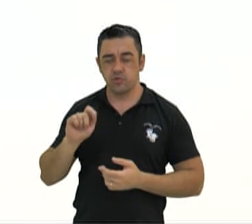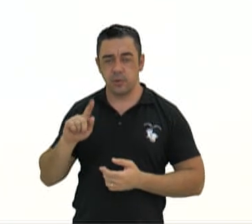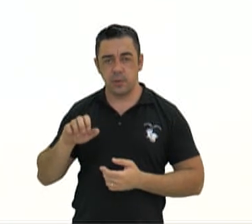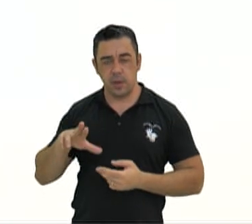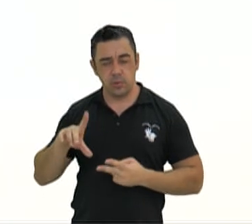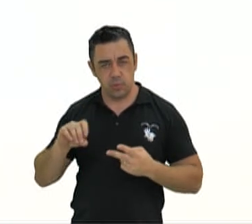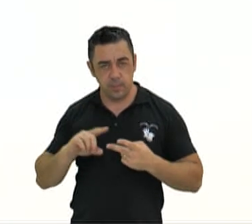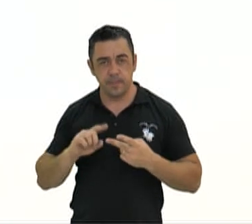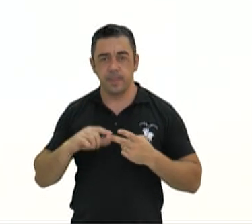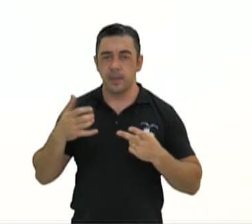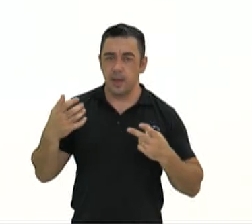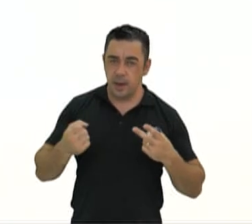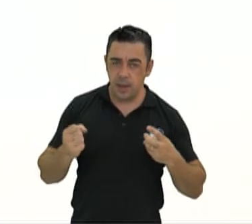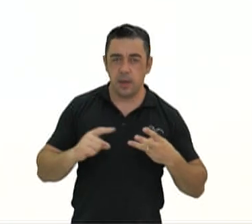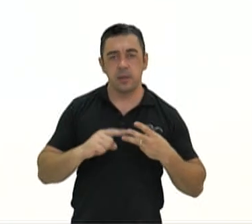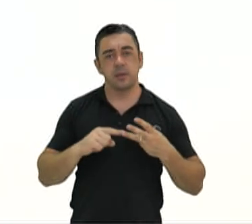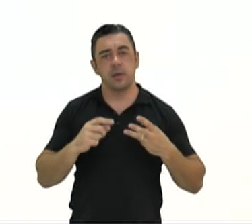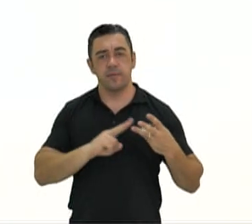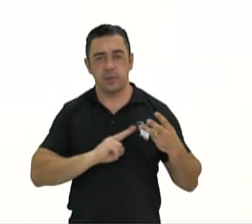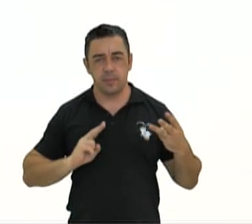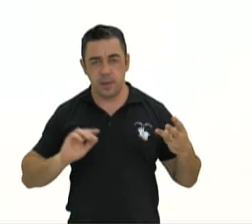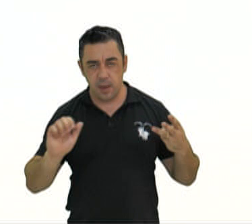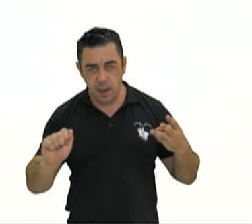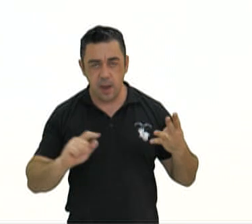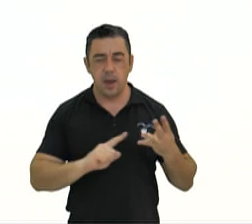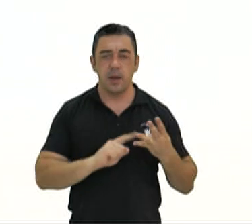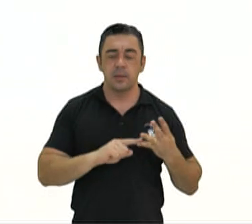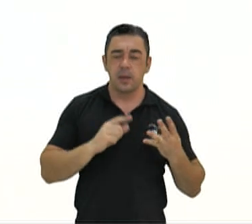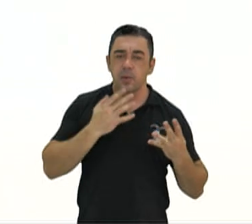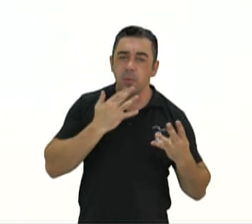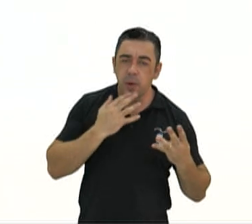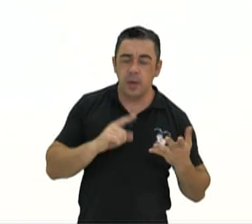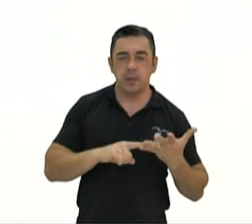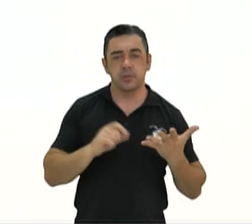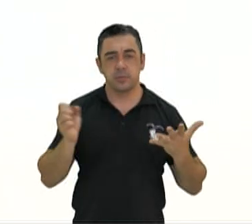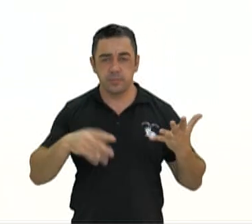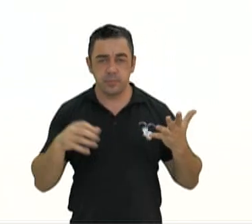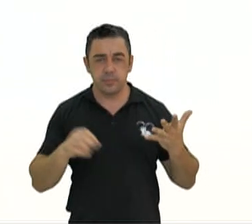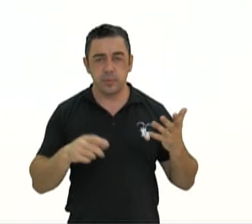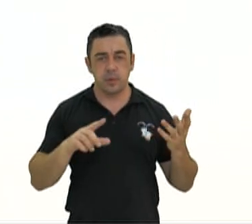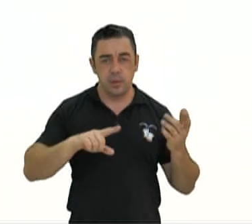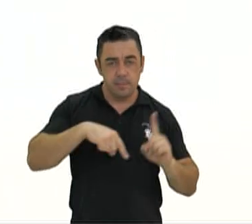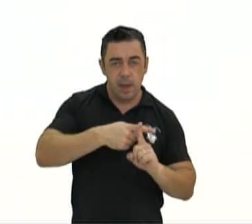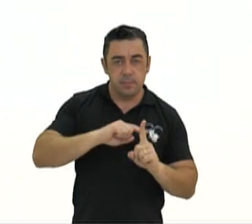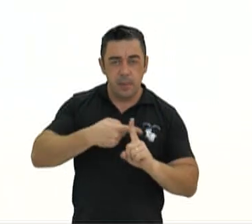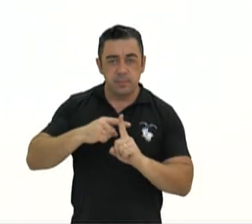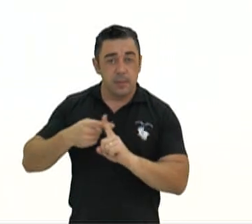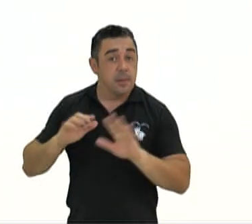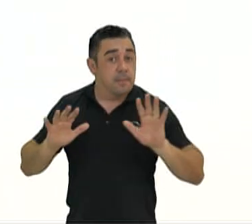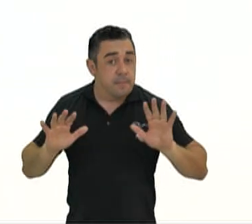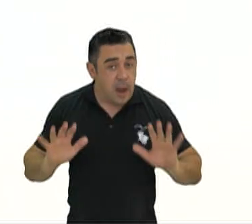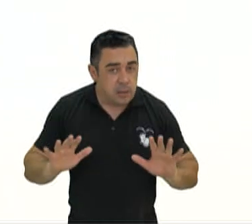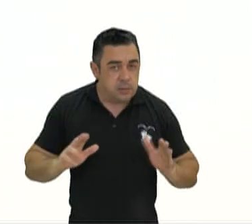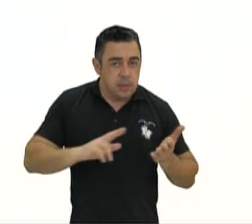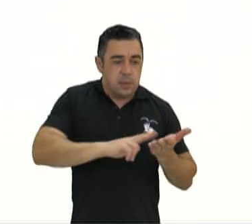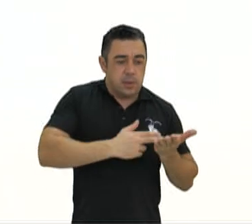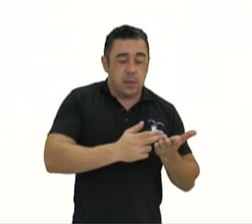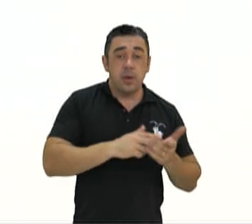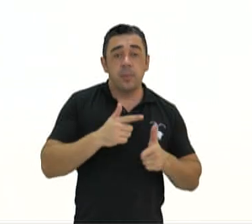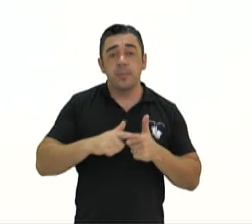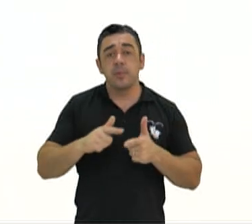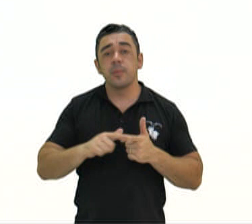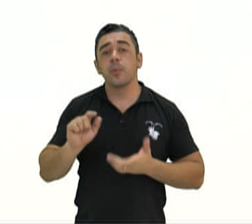componentes como leite, vitamina A e aromatizantes e corantes que são adicionados a ela. Mas o problema